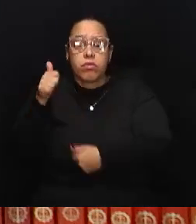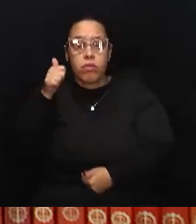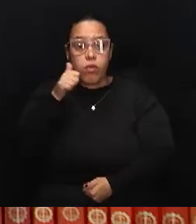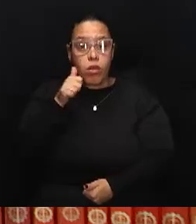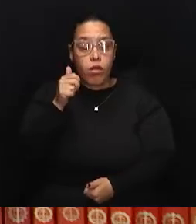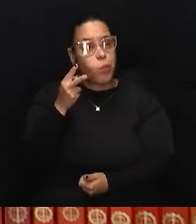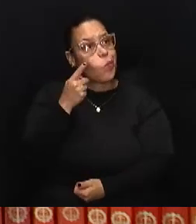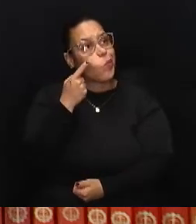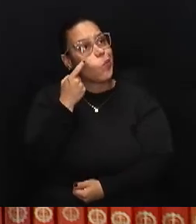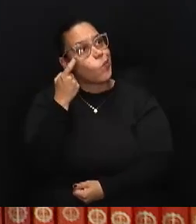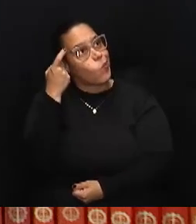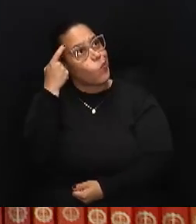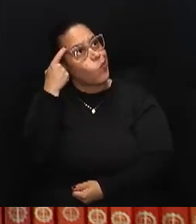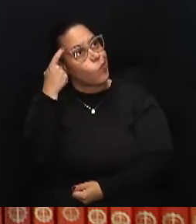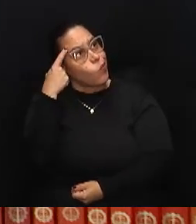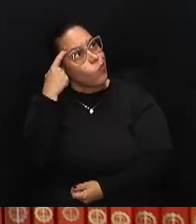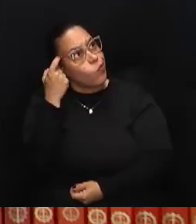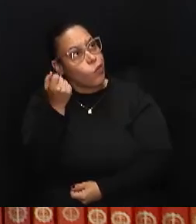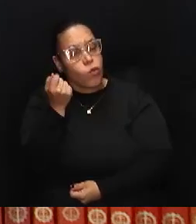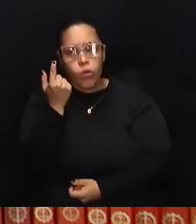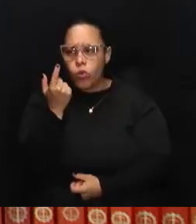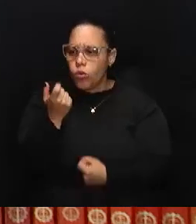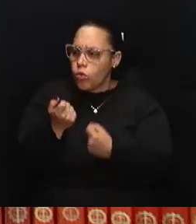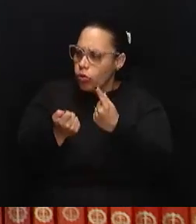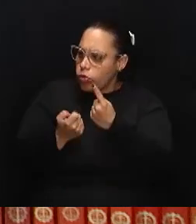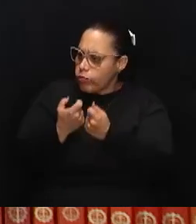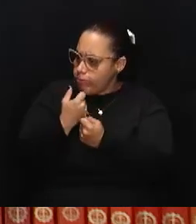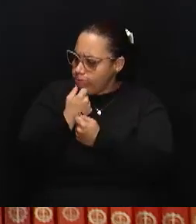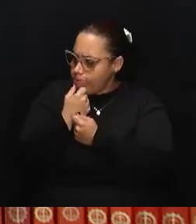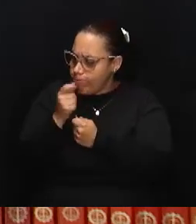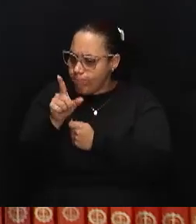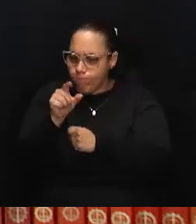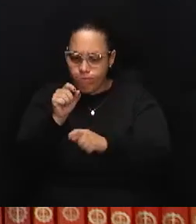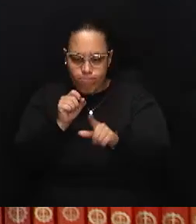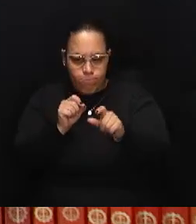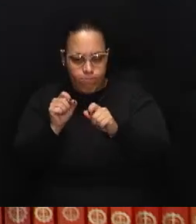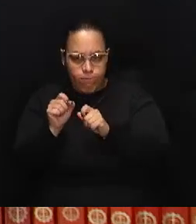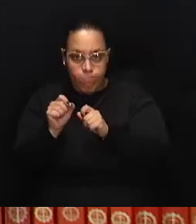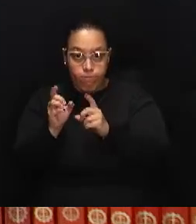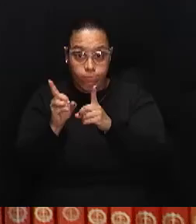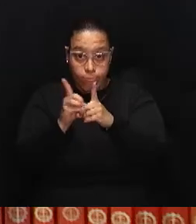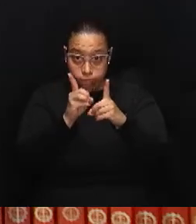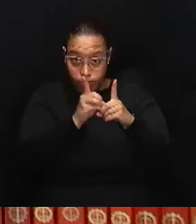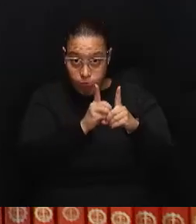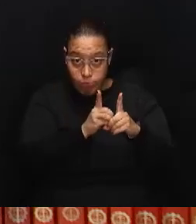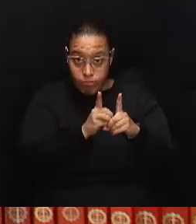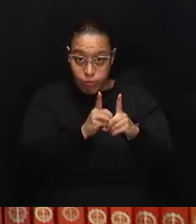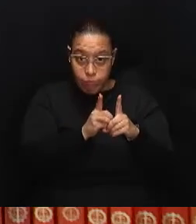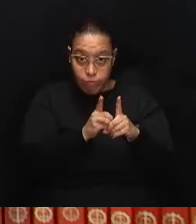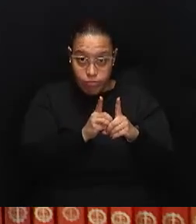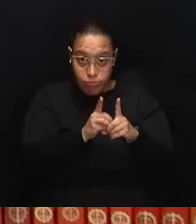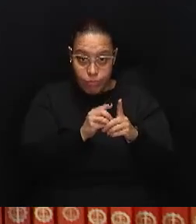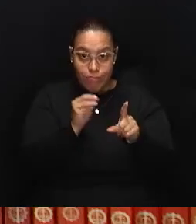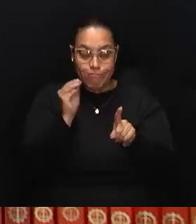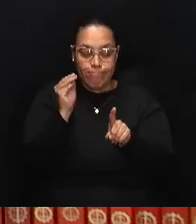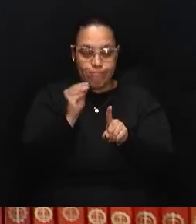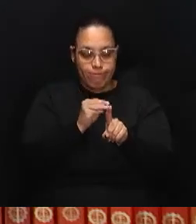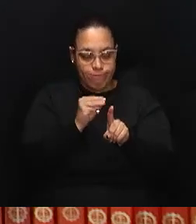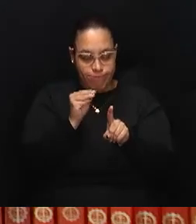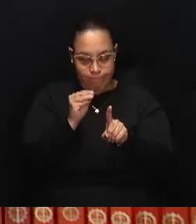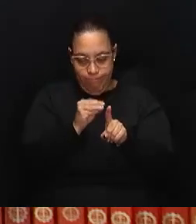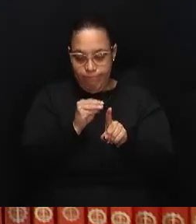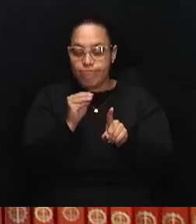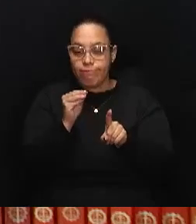a mulher já conseguia vislumbrar alguma forma de atendimento ao seu estado